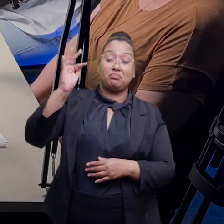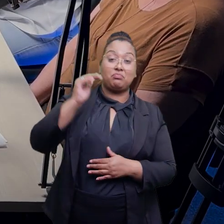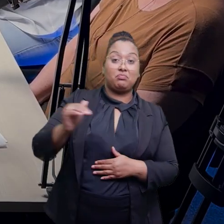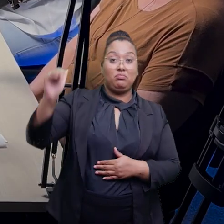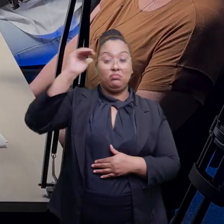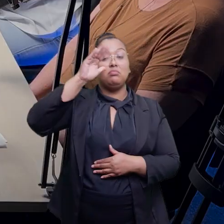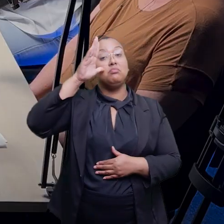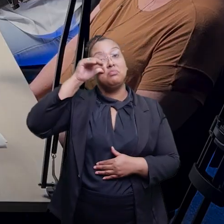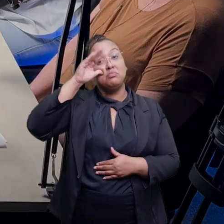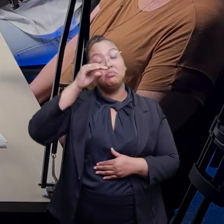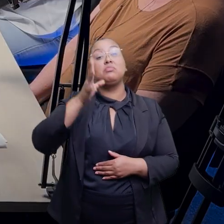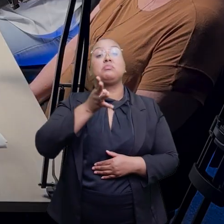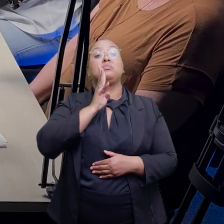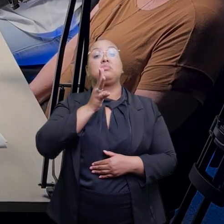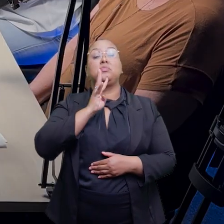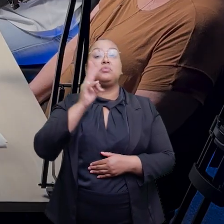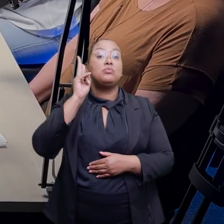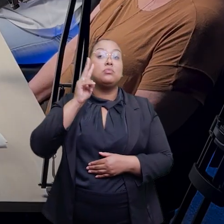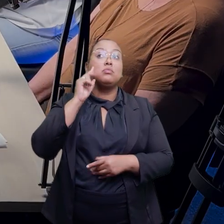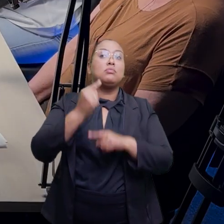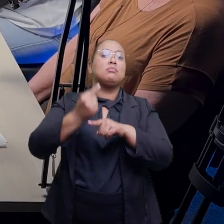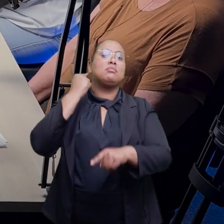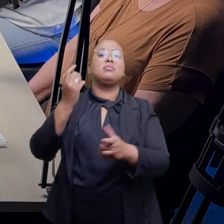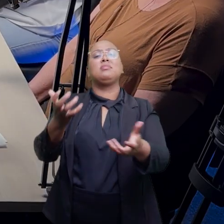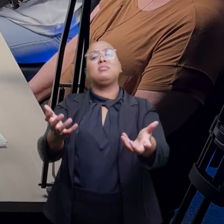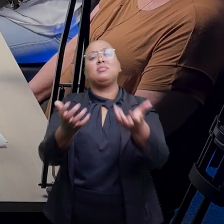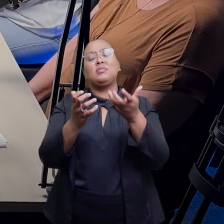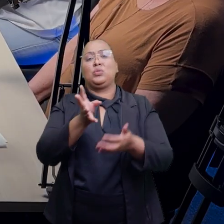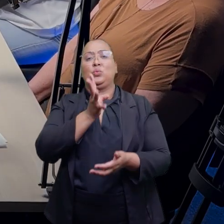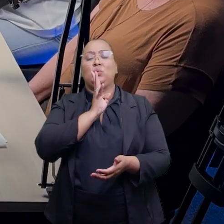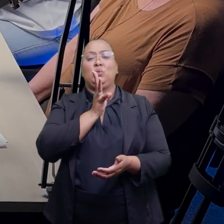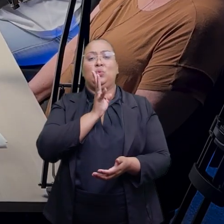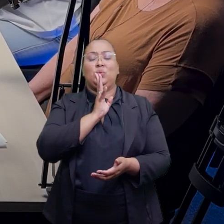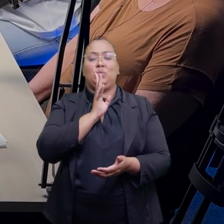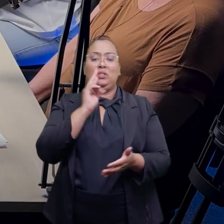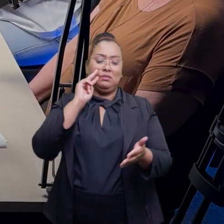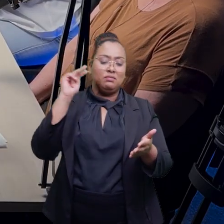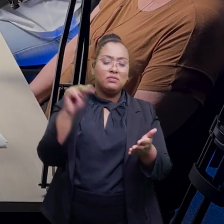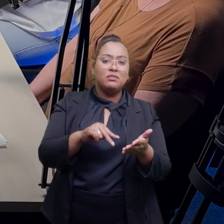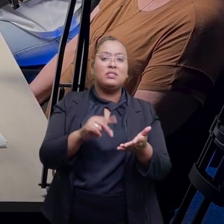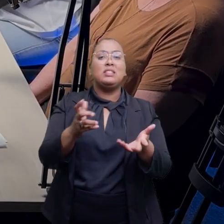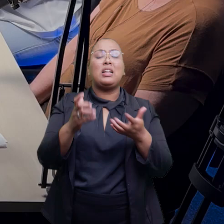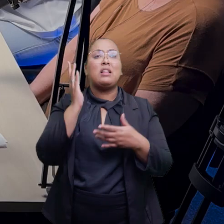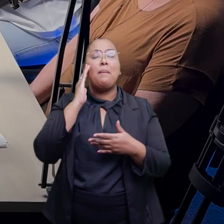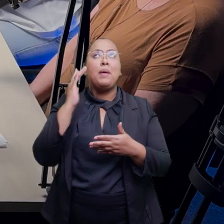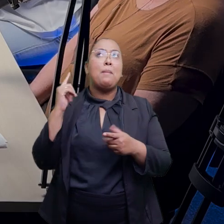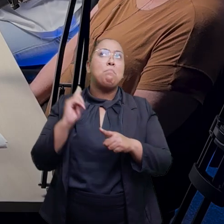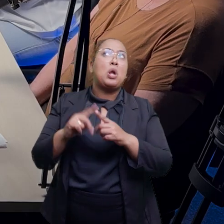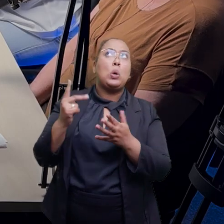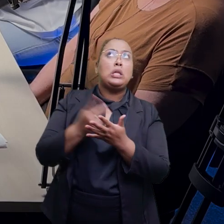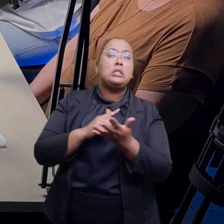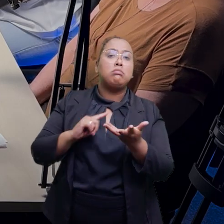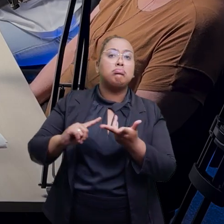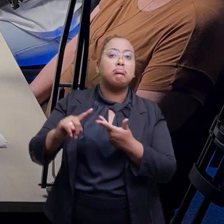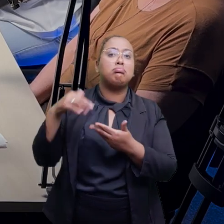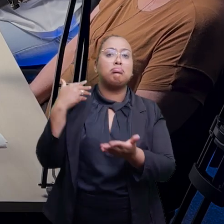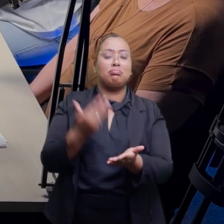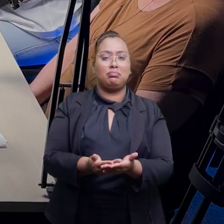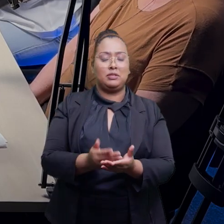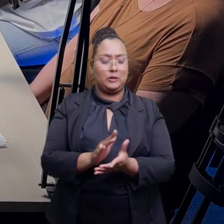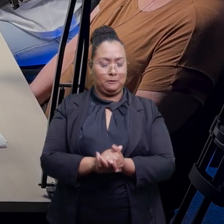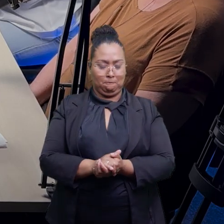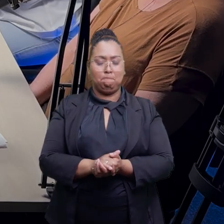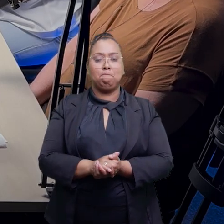muitas das vezes vai querer compreender as suas origens, né? E o sentido, às vezes, de tudo aquilo que aconteceu. Então, assim, é